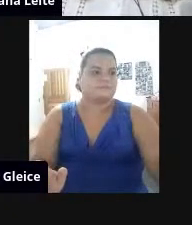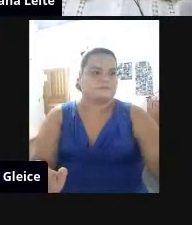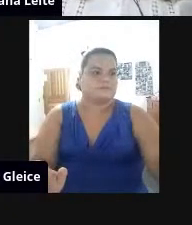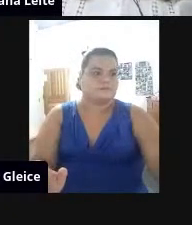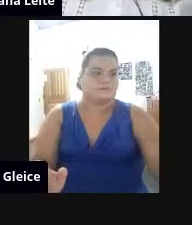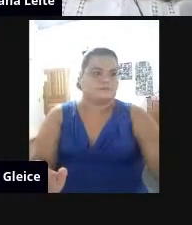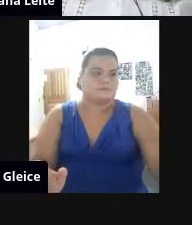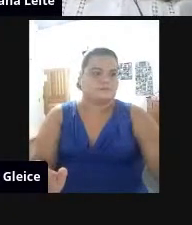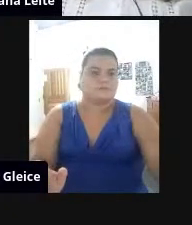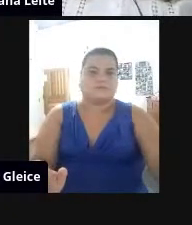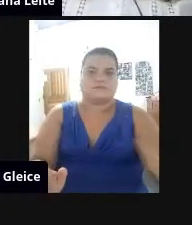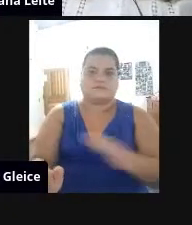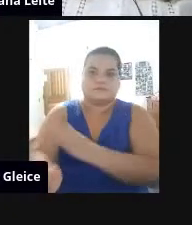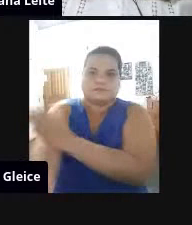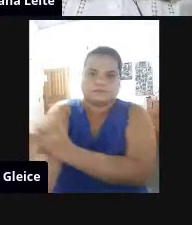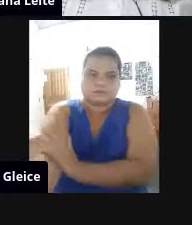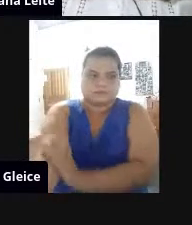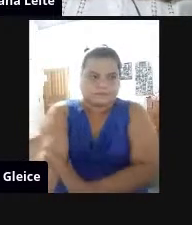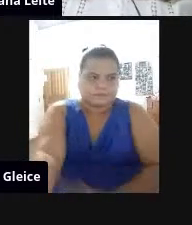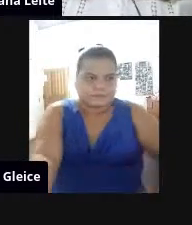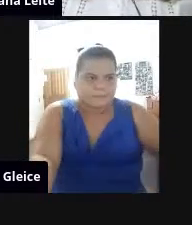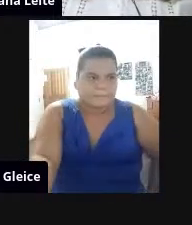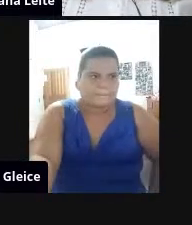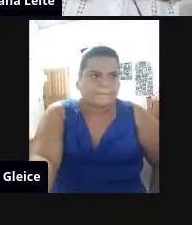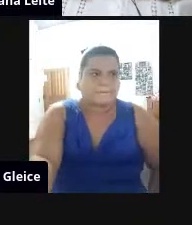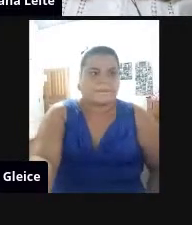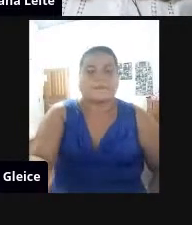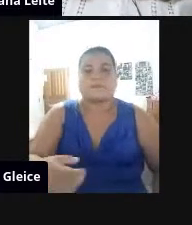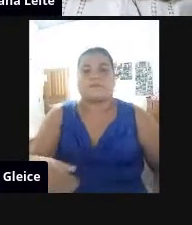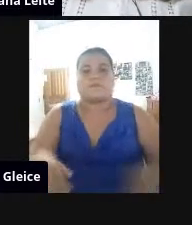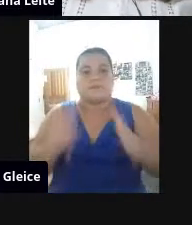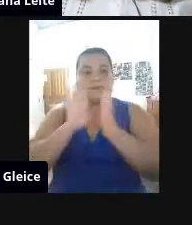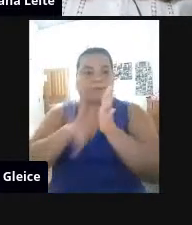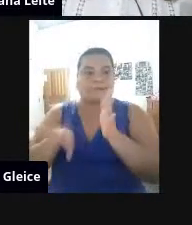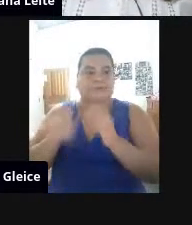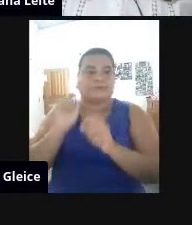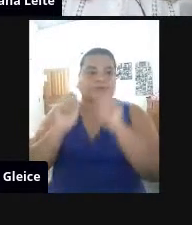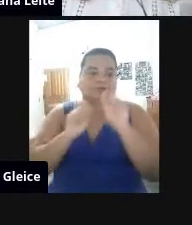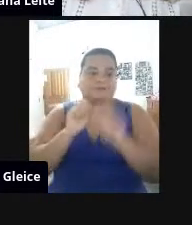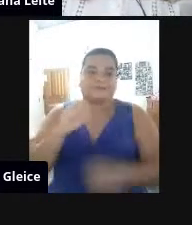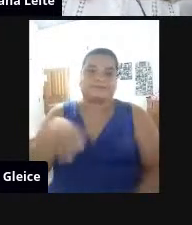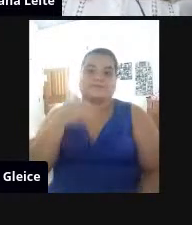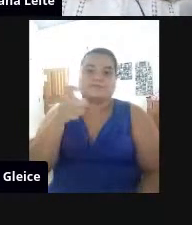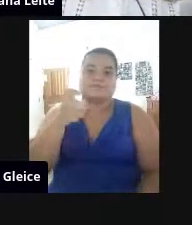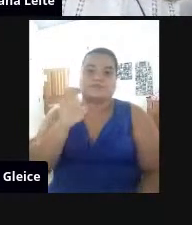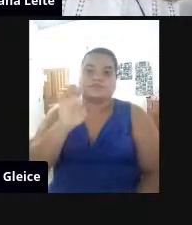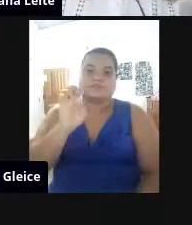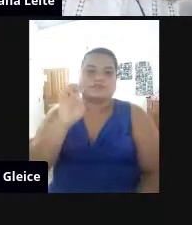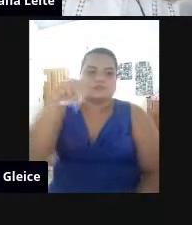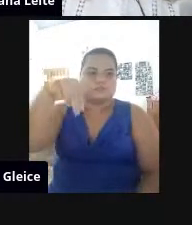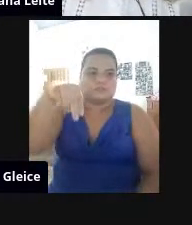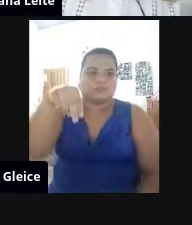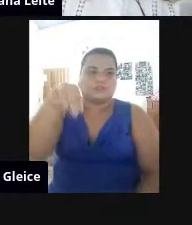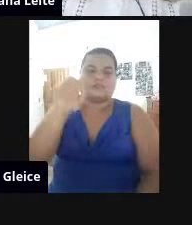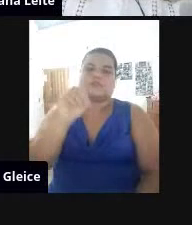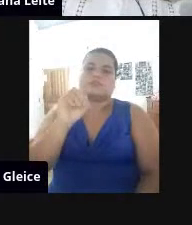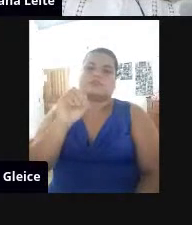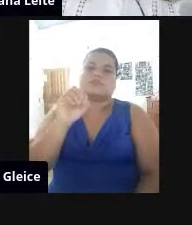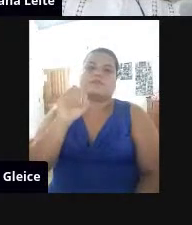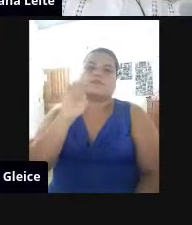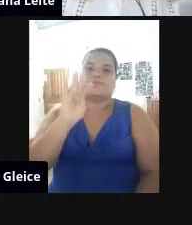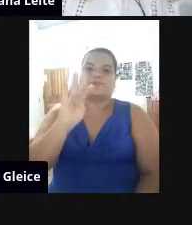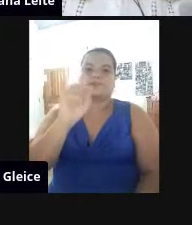Remover xenobióticos são substâncias tóxicas do meio, né, que a gente tem metais pesados,